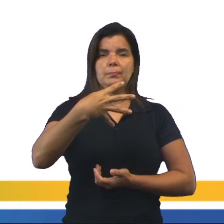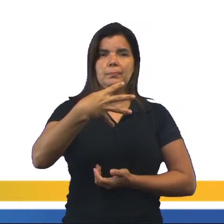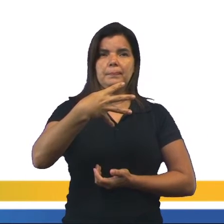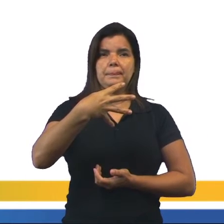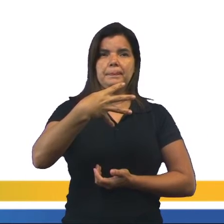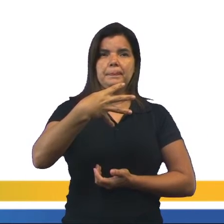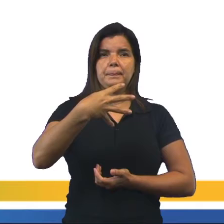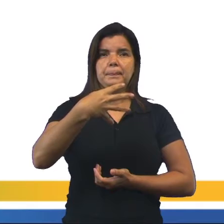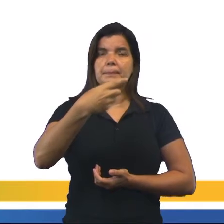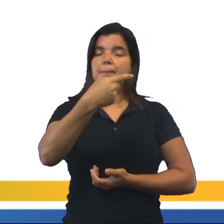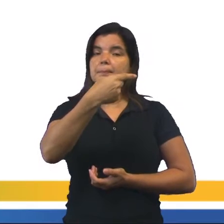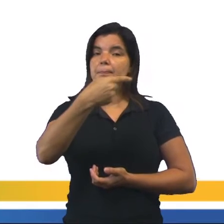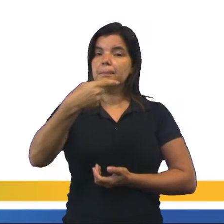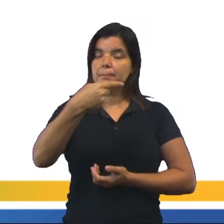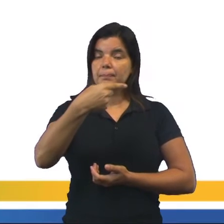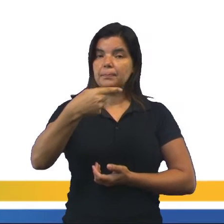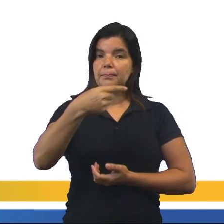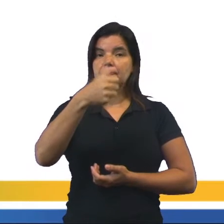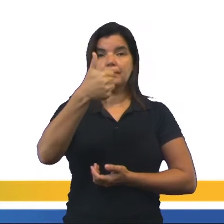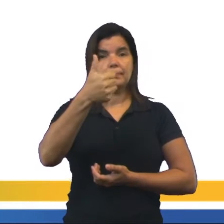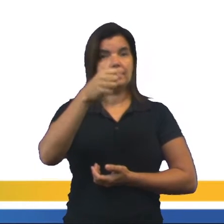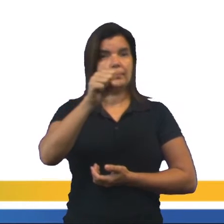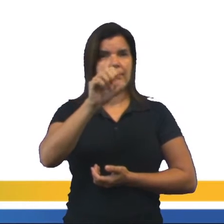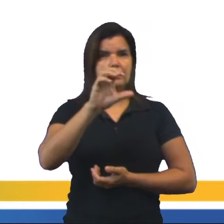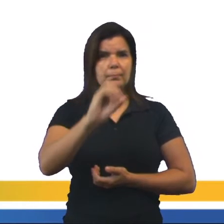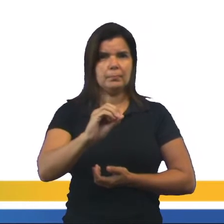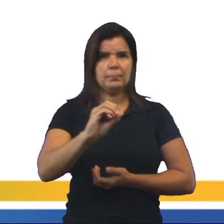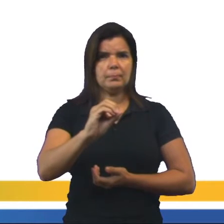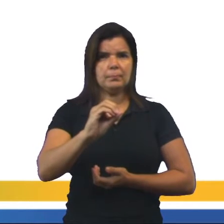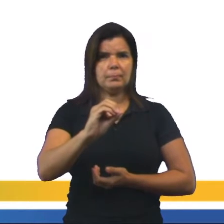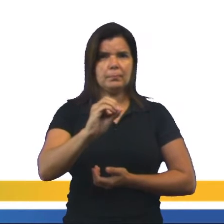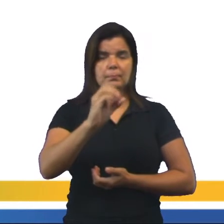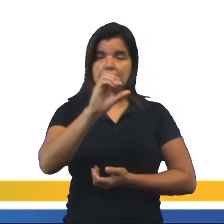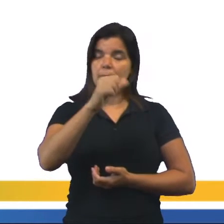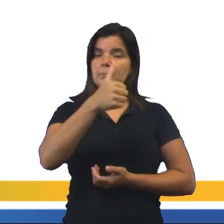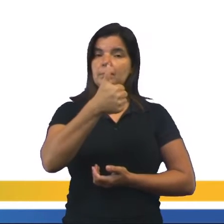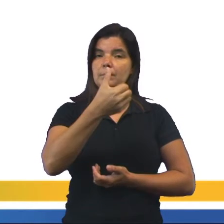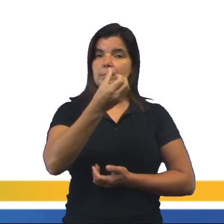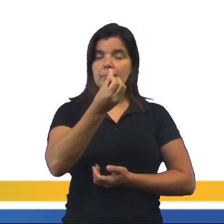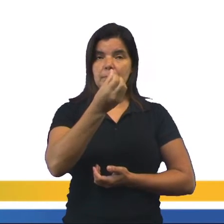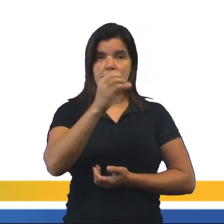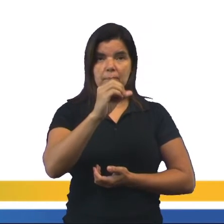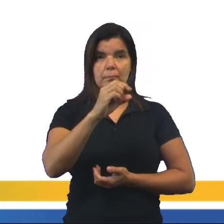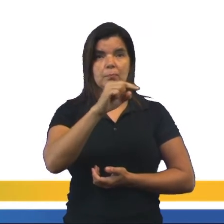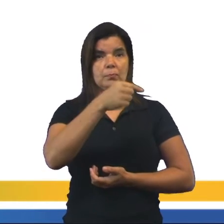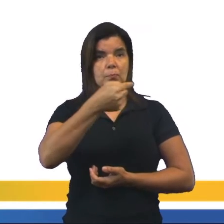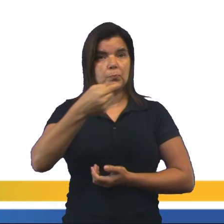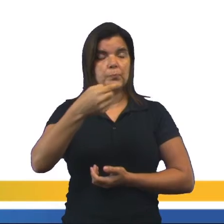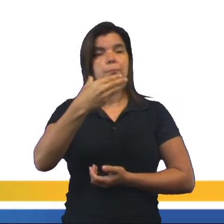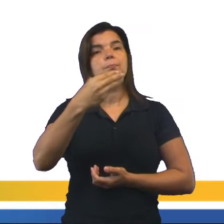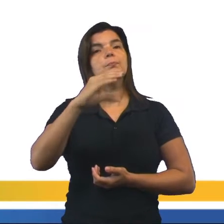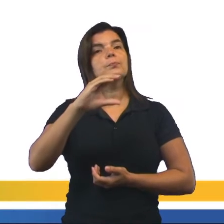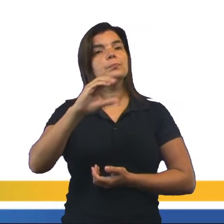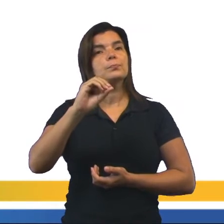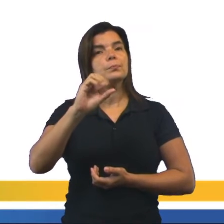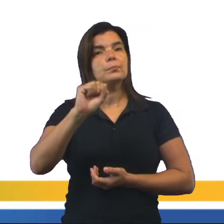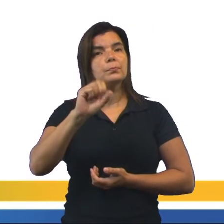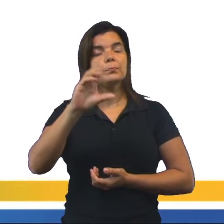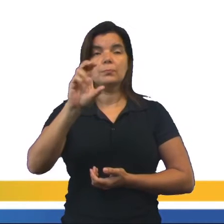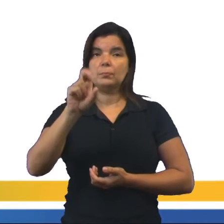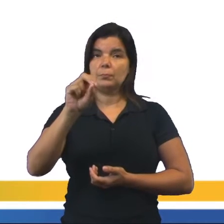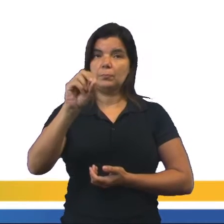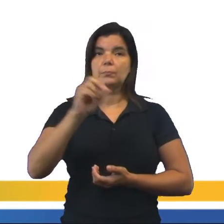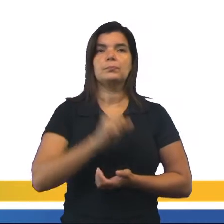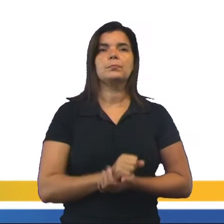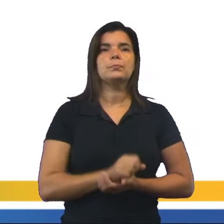a 164 menos 160 vezes o cosseno de 50 graus. B ao